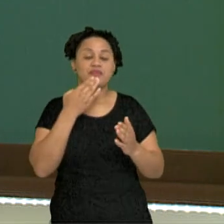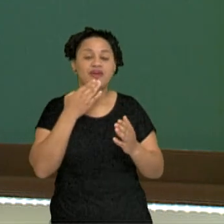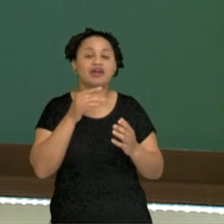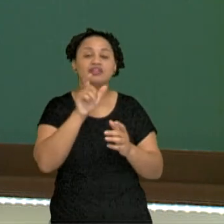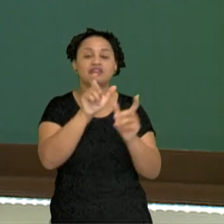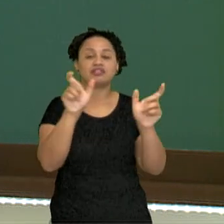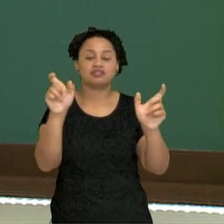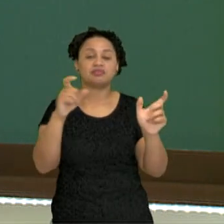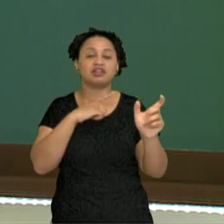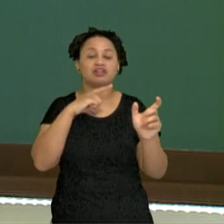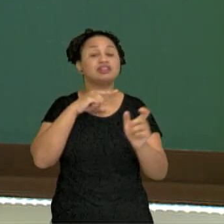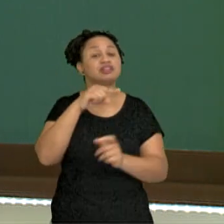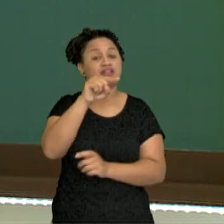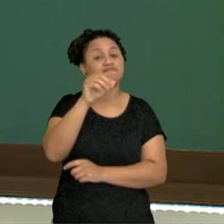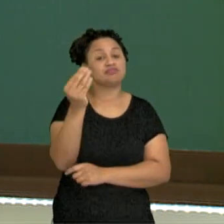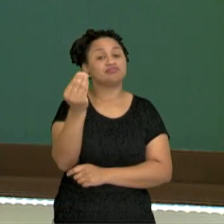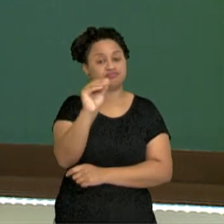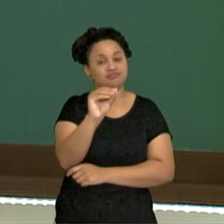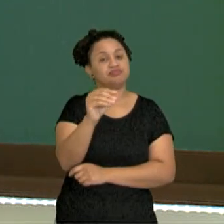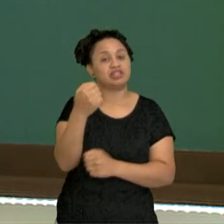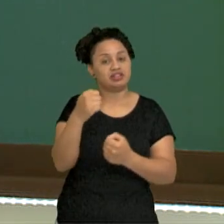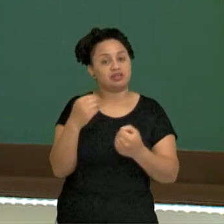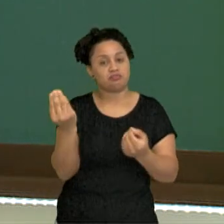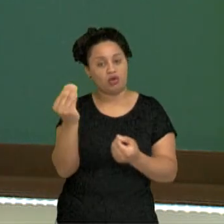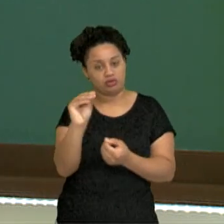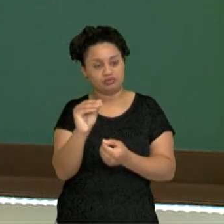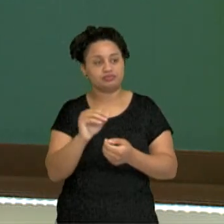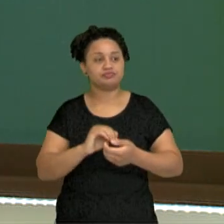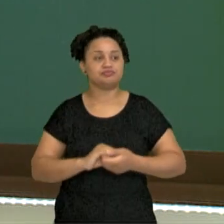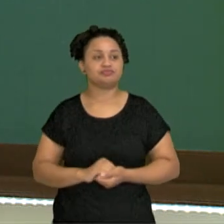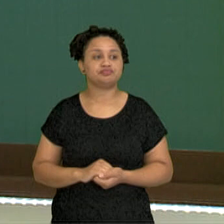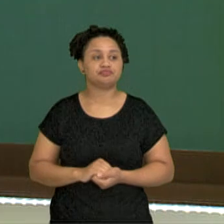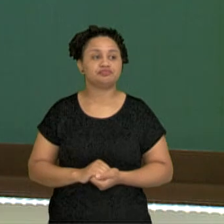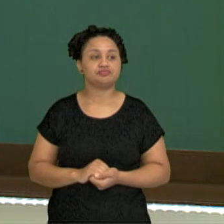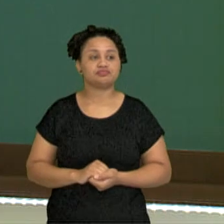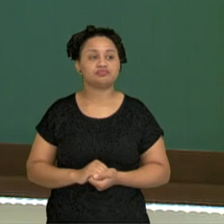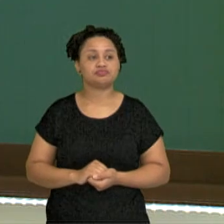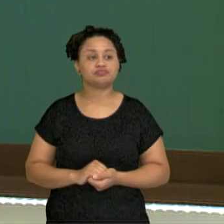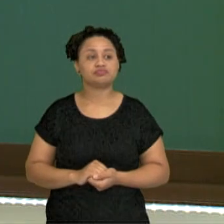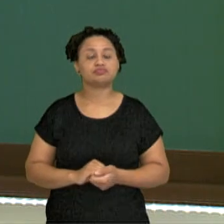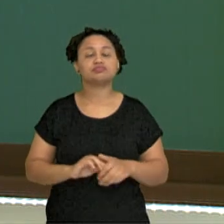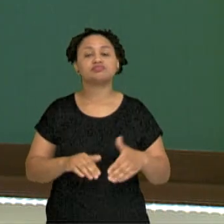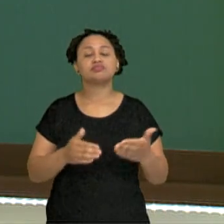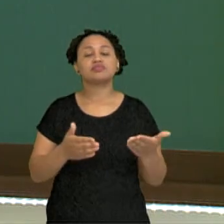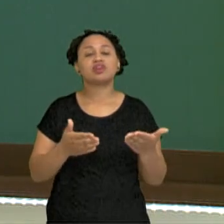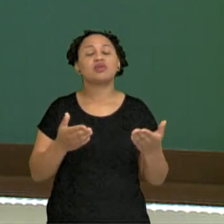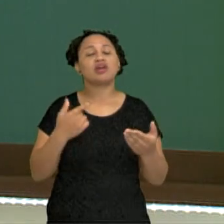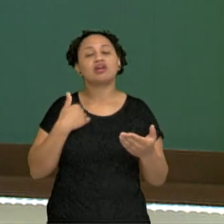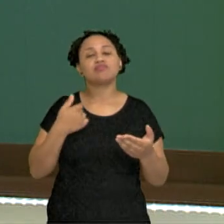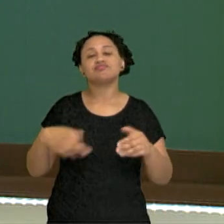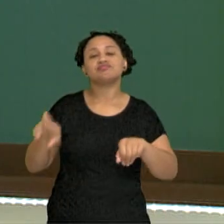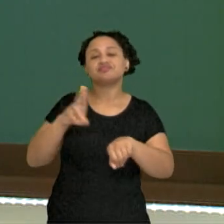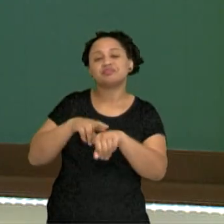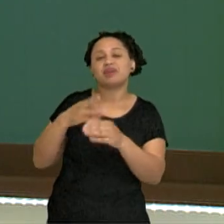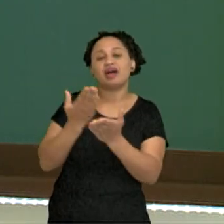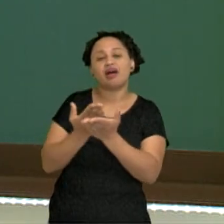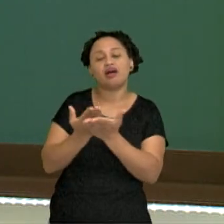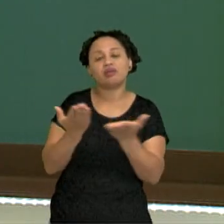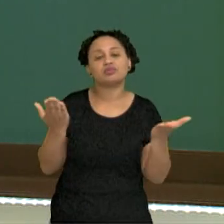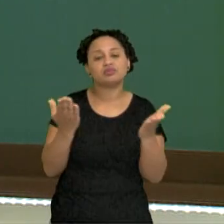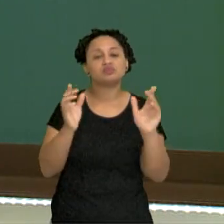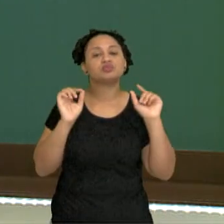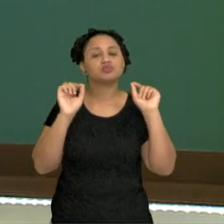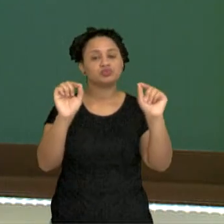recebam o acento gráfico. Tranquilo? Vamos fazer uma retomada, então, né,